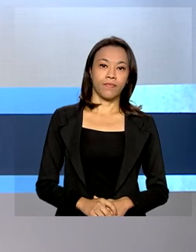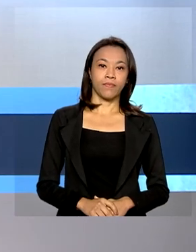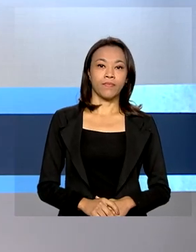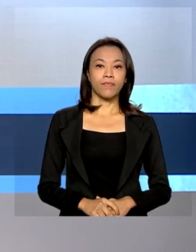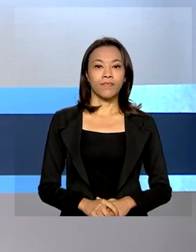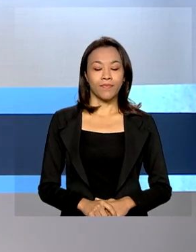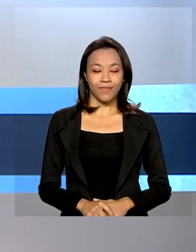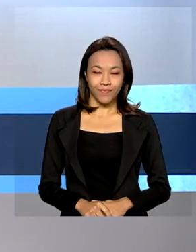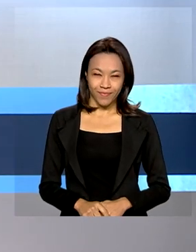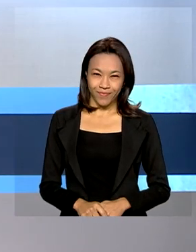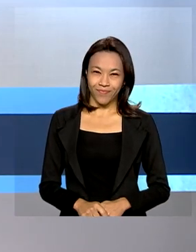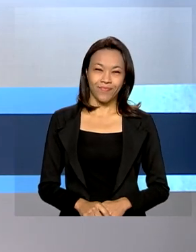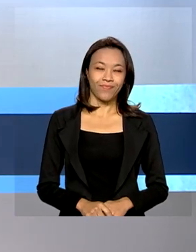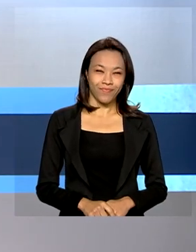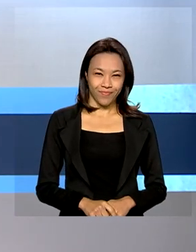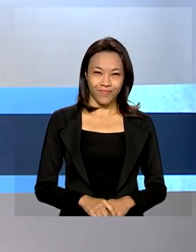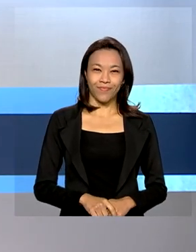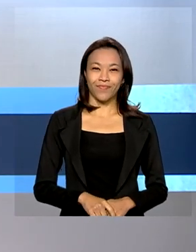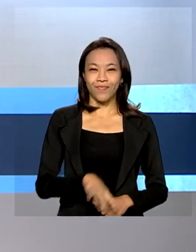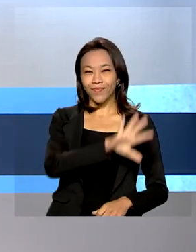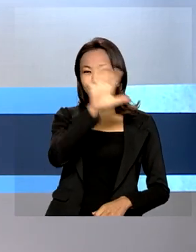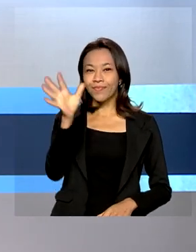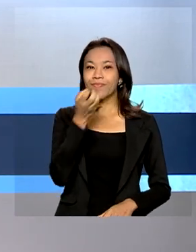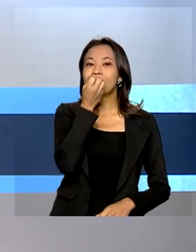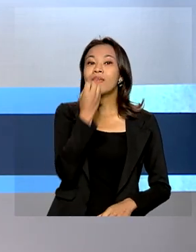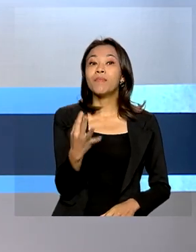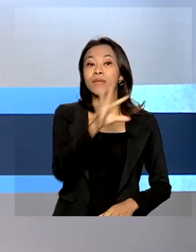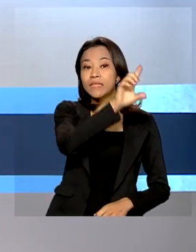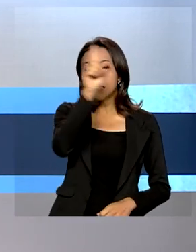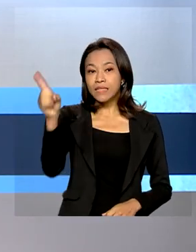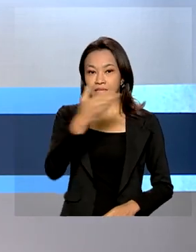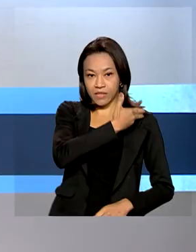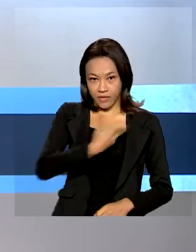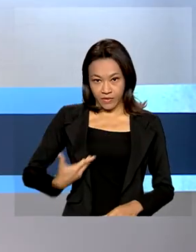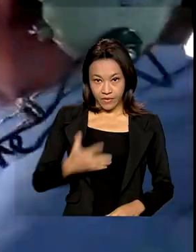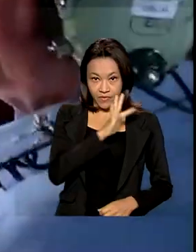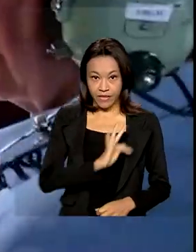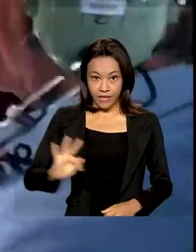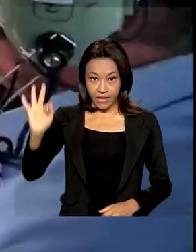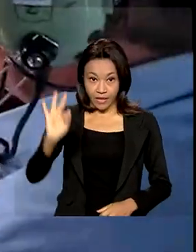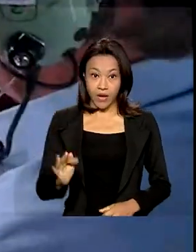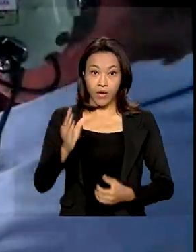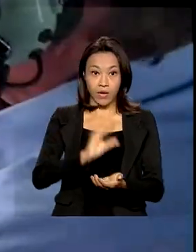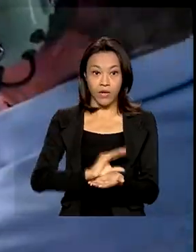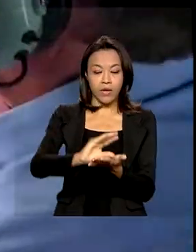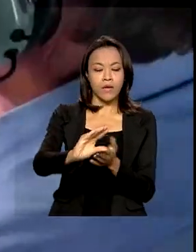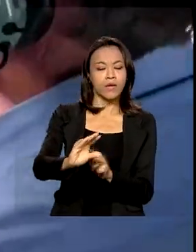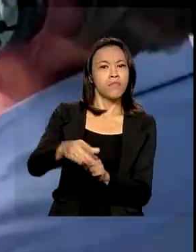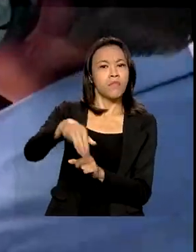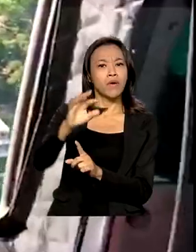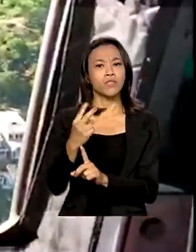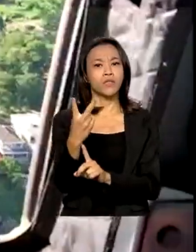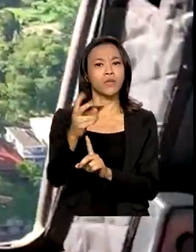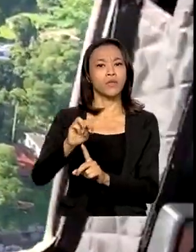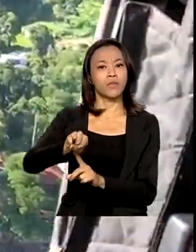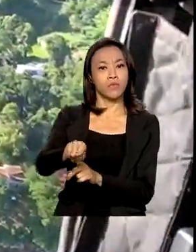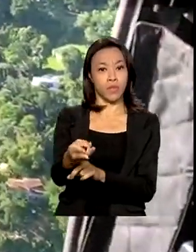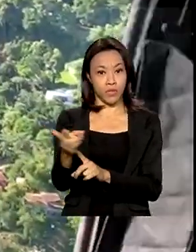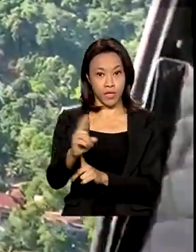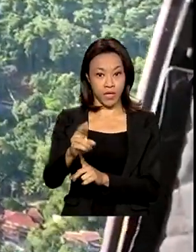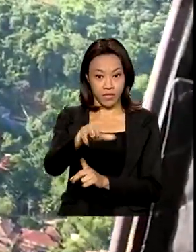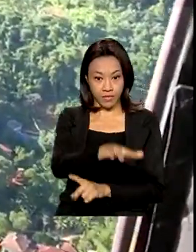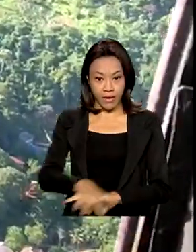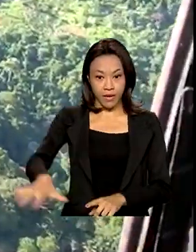o Olá bom dia Governo Federal libera mais de dois milhões de reais cara